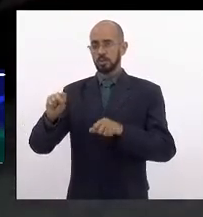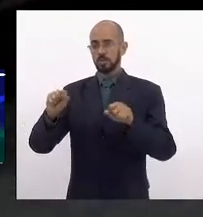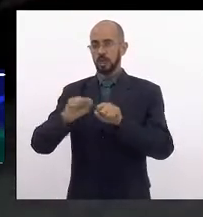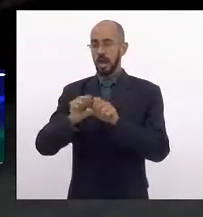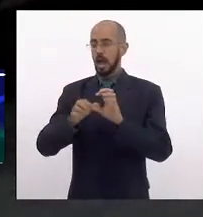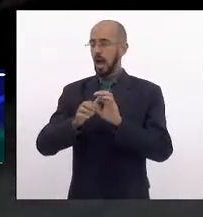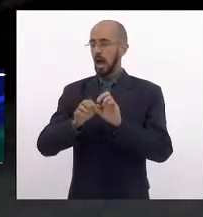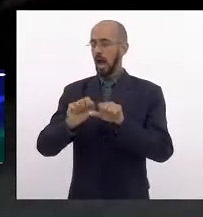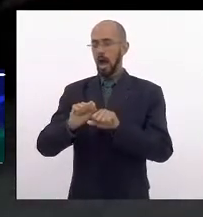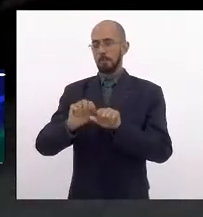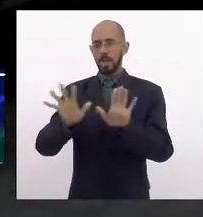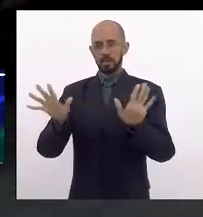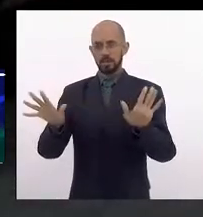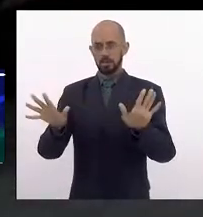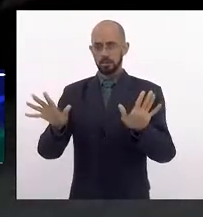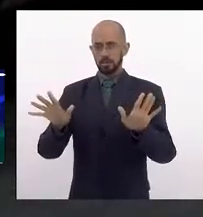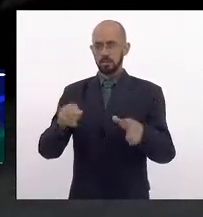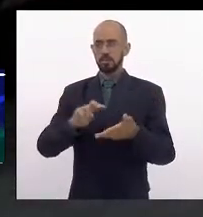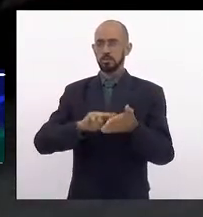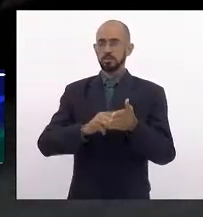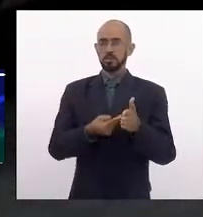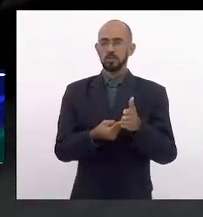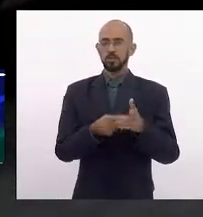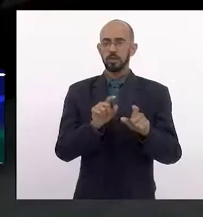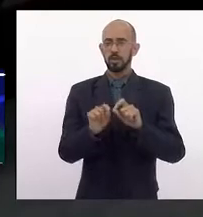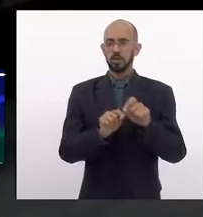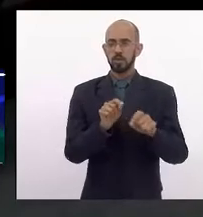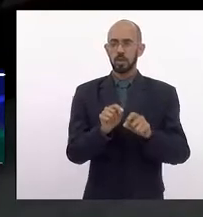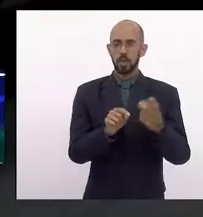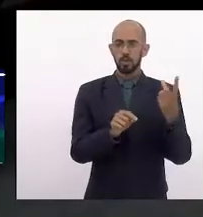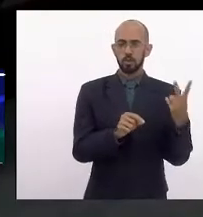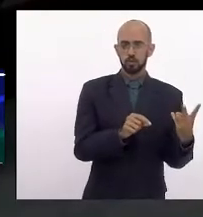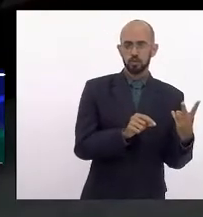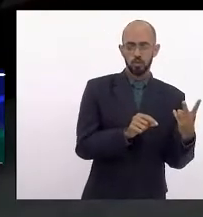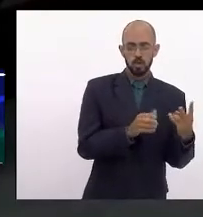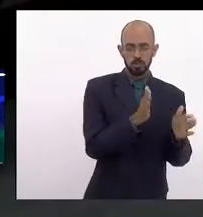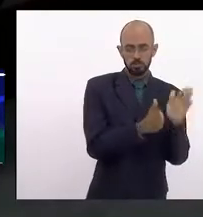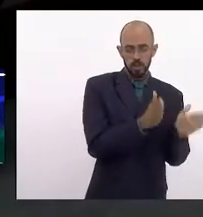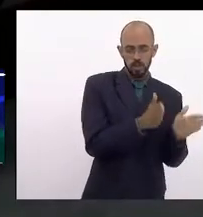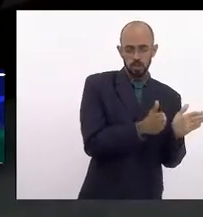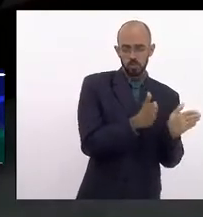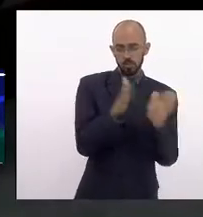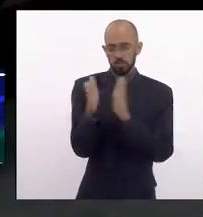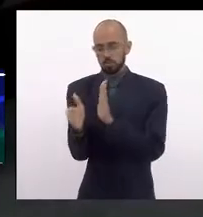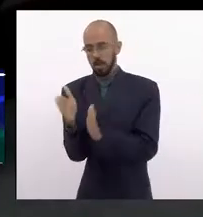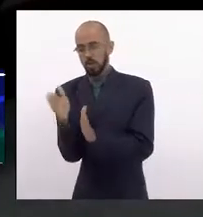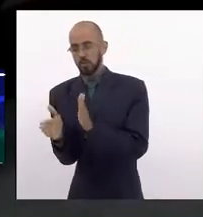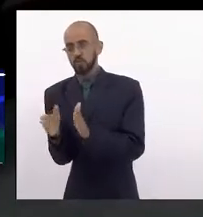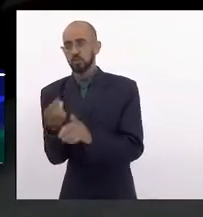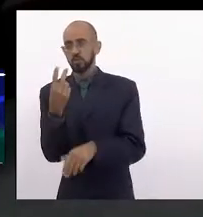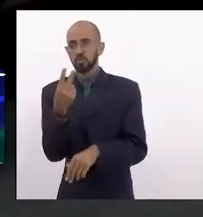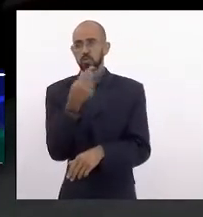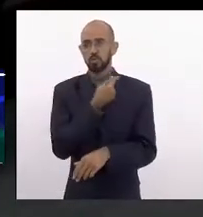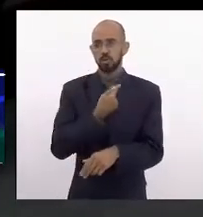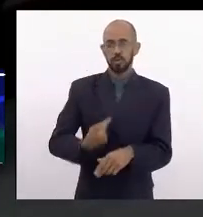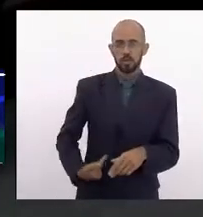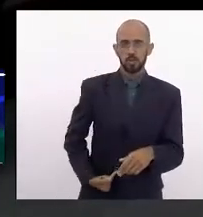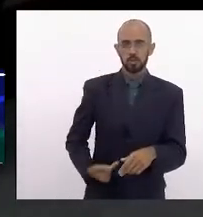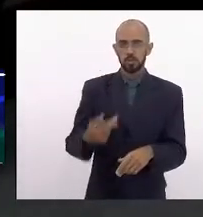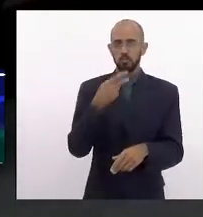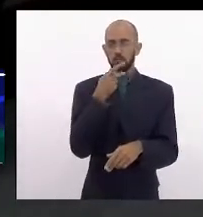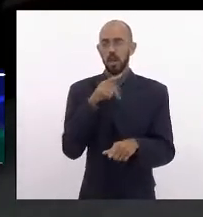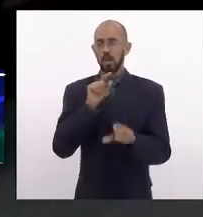Isto é dos dois períodos dos dois governadores assim diz o parecer